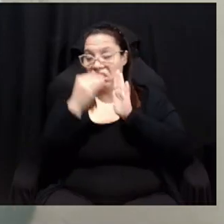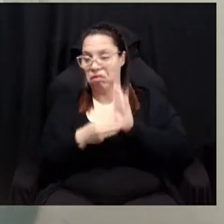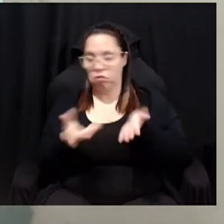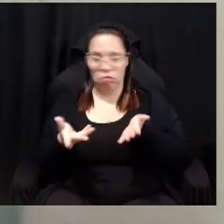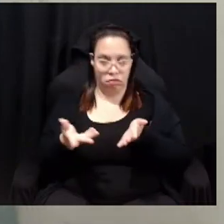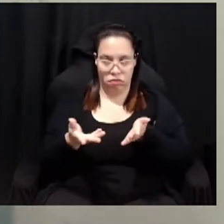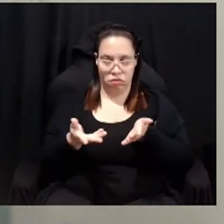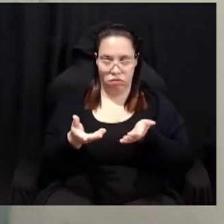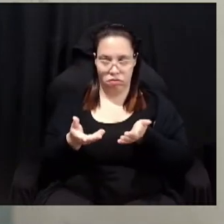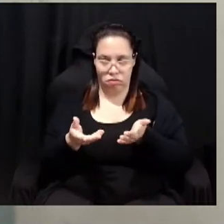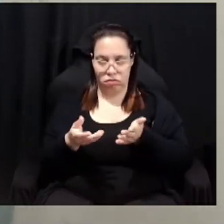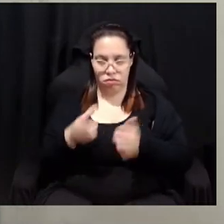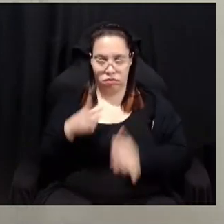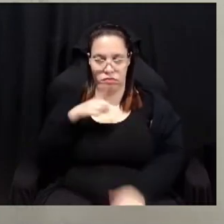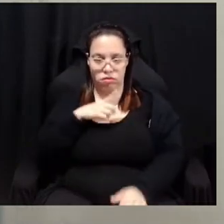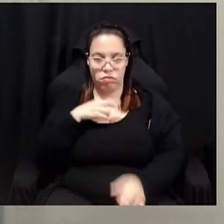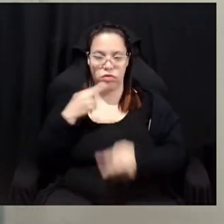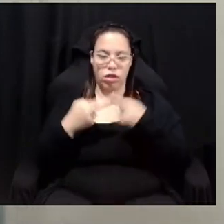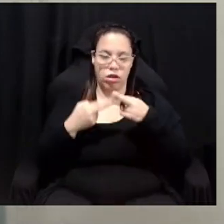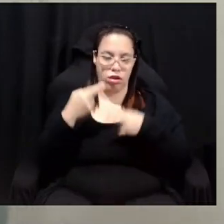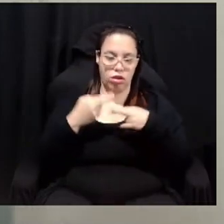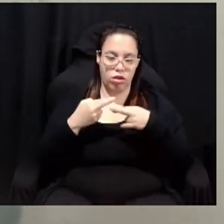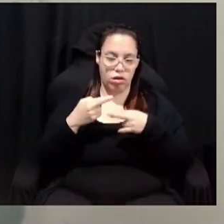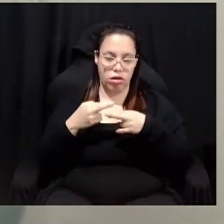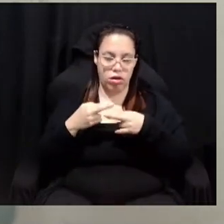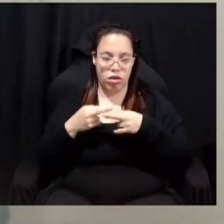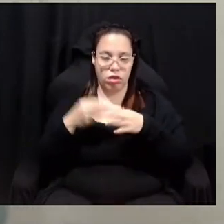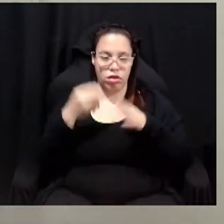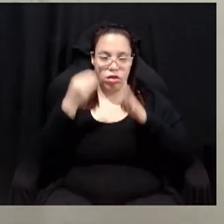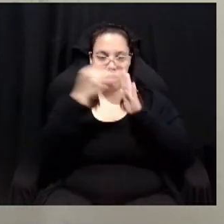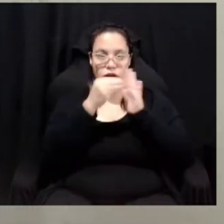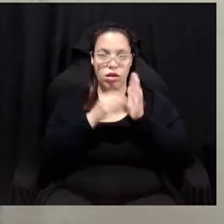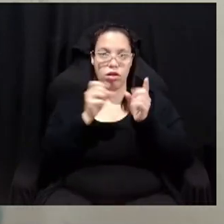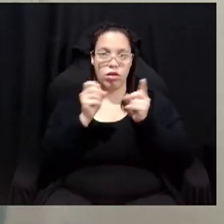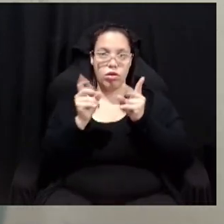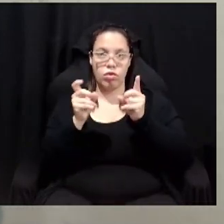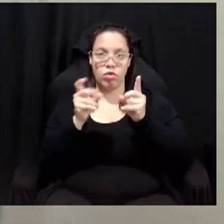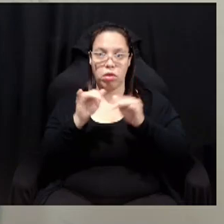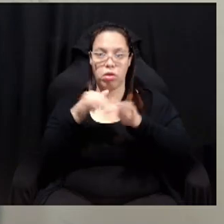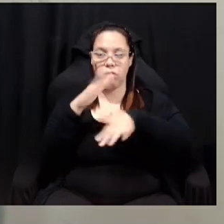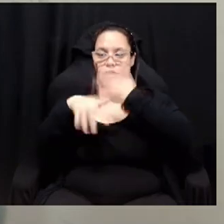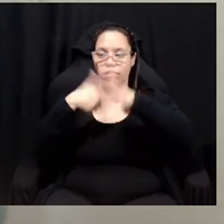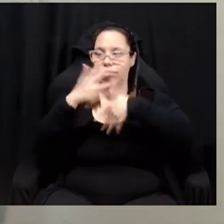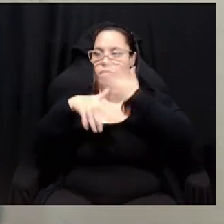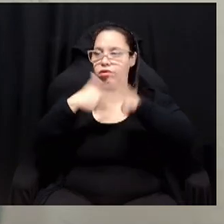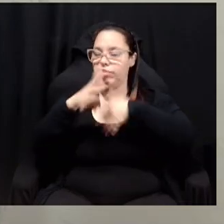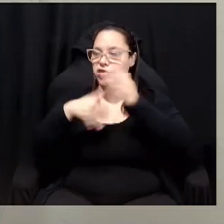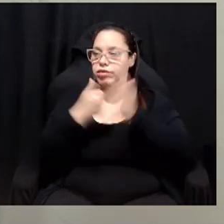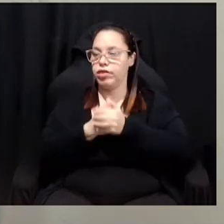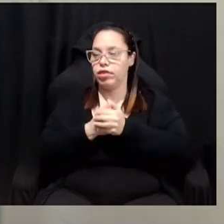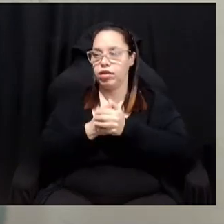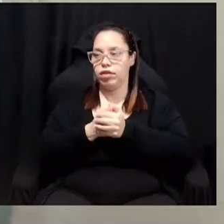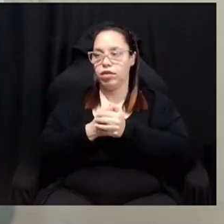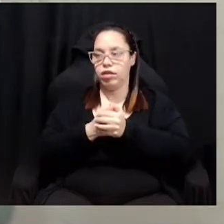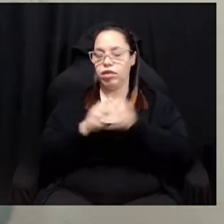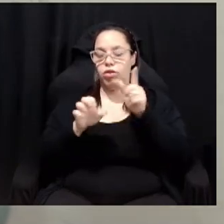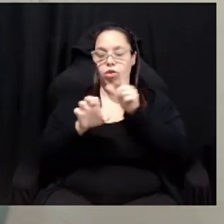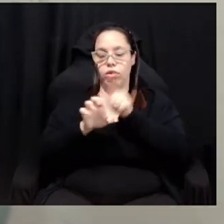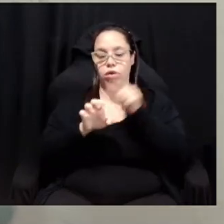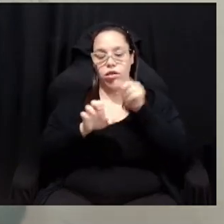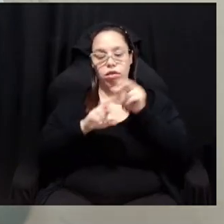postagem de relacionamento, eu tenho postagem de venda e o empreendedor ele tem que saber diferenciar o